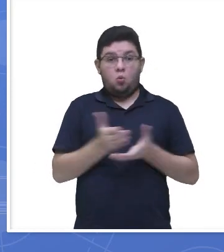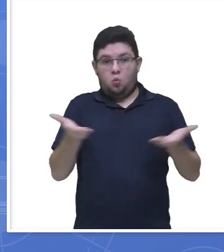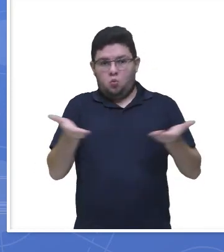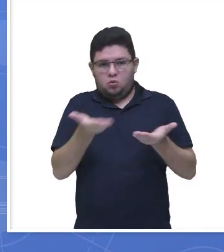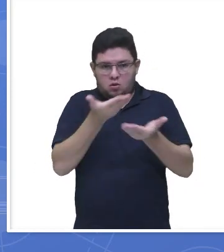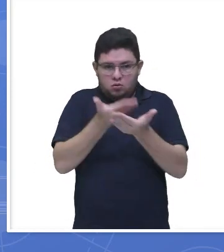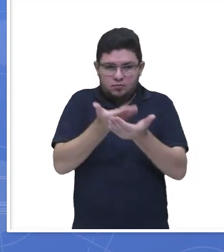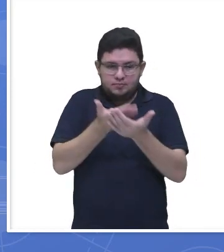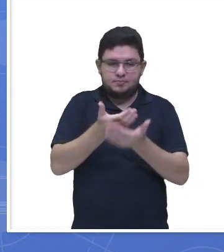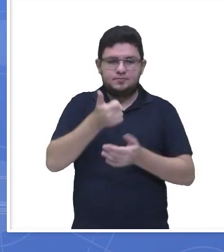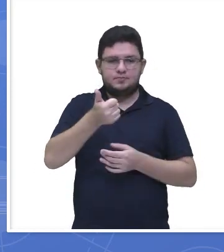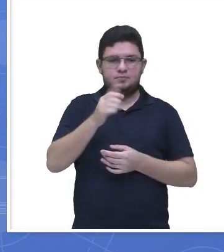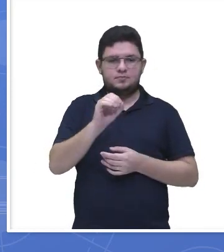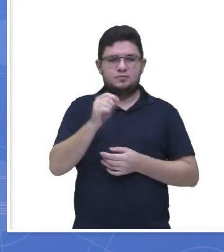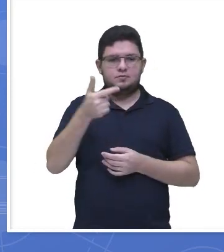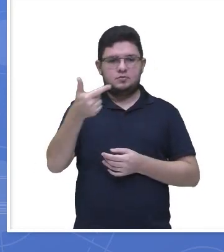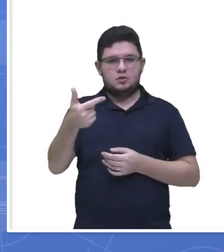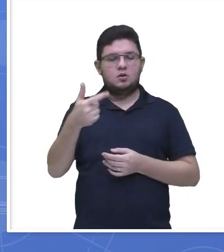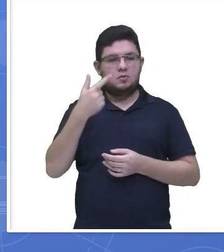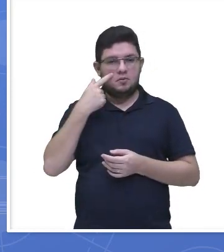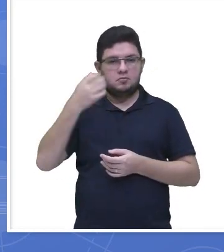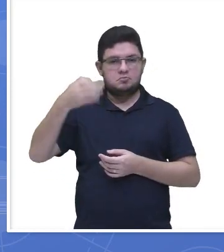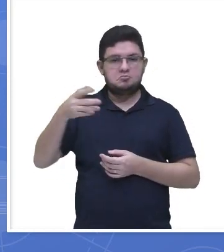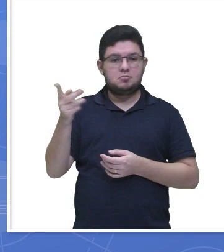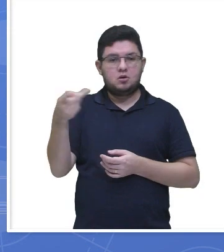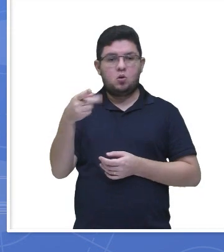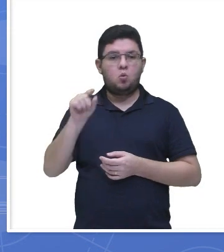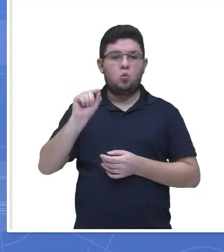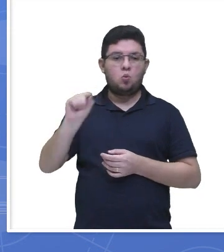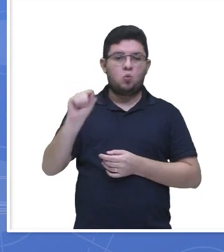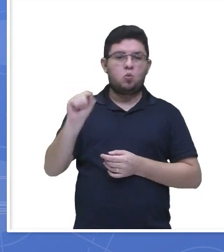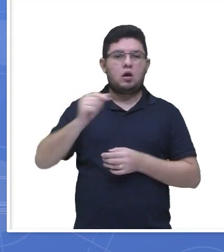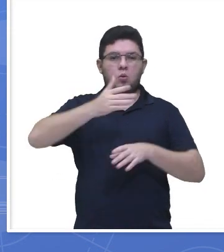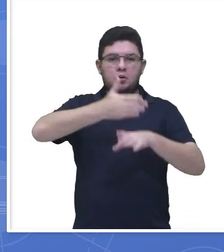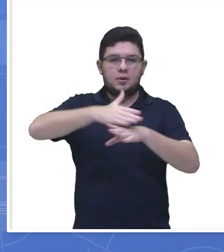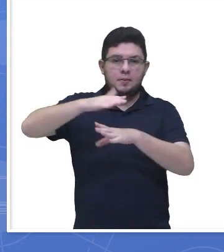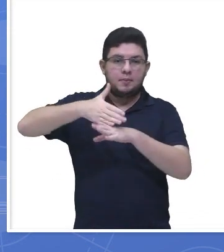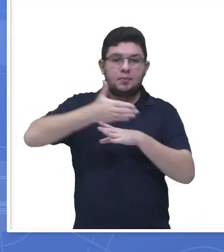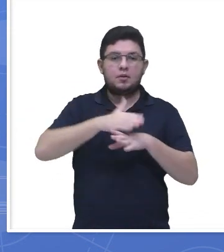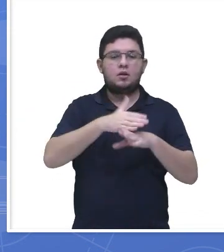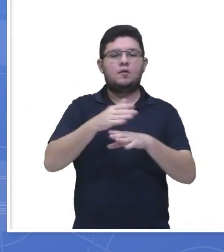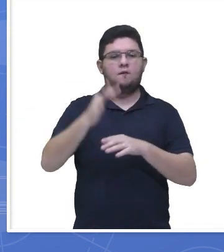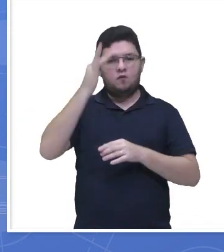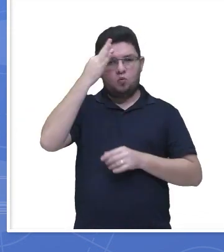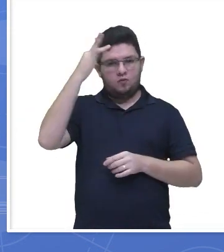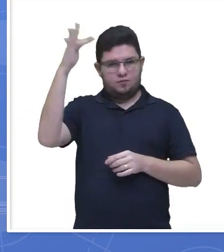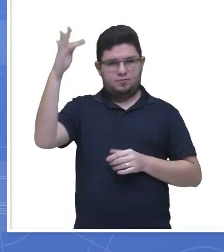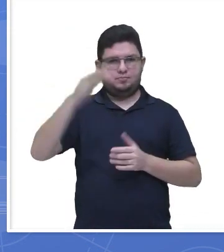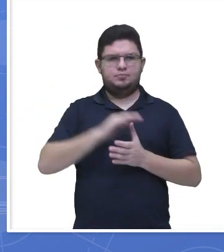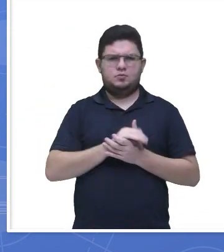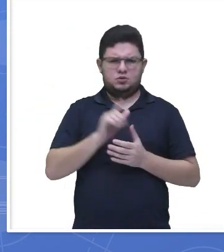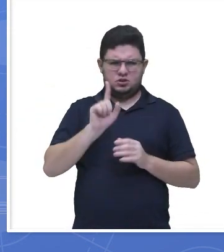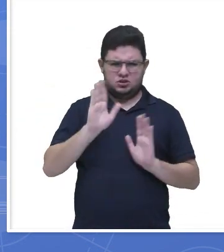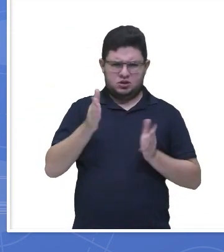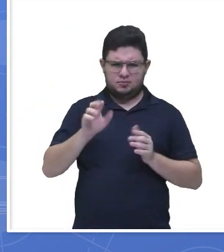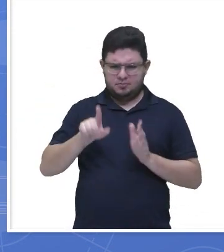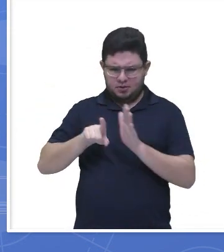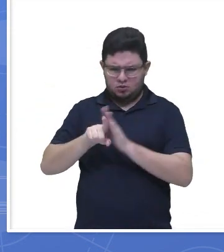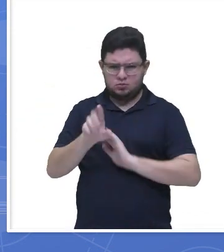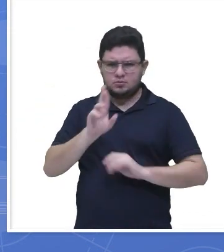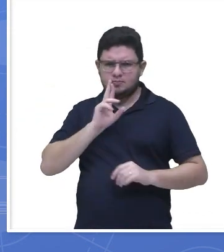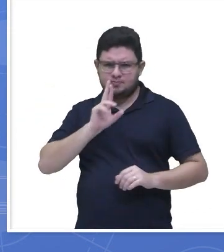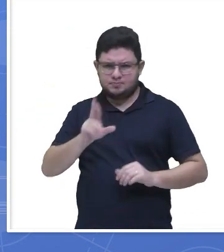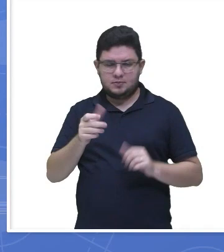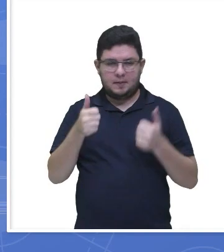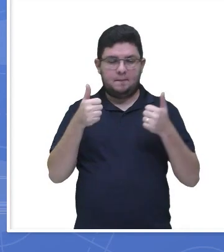102, a correção do exercitando, parte 1 de Filosofia. Já responderam a questão? Vamos lá então, qual era a